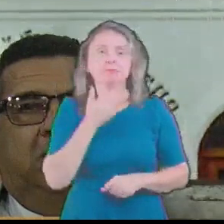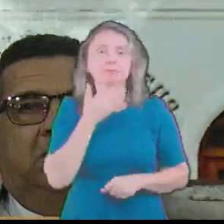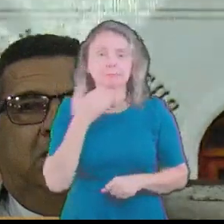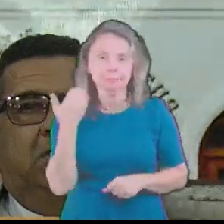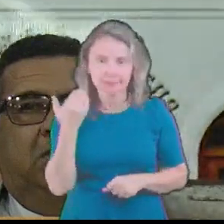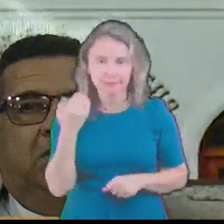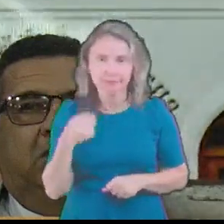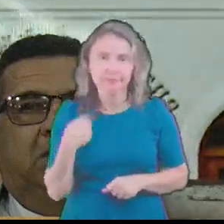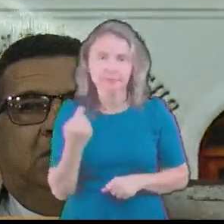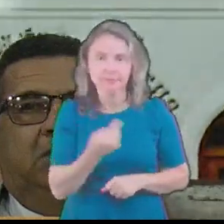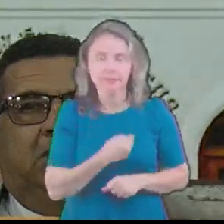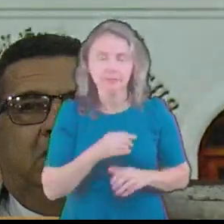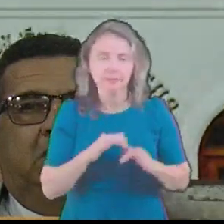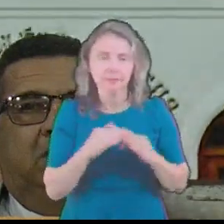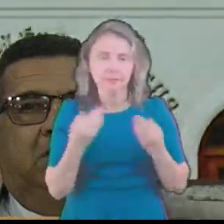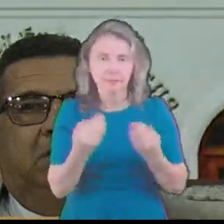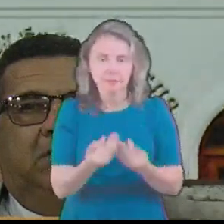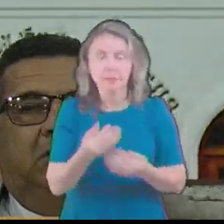Lázaro morre,